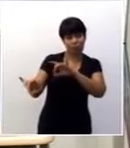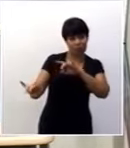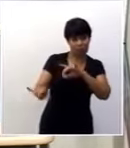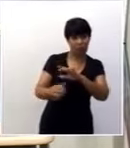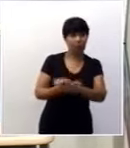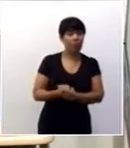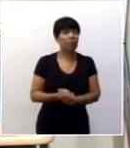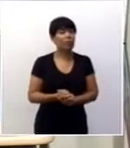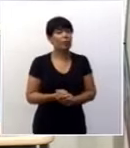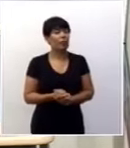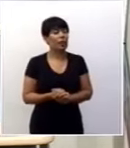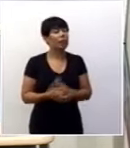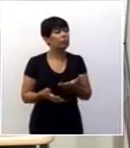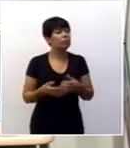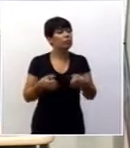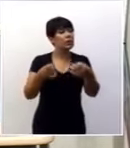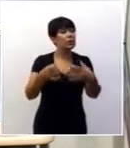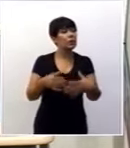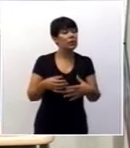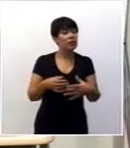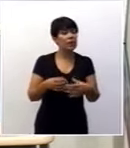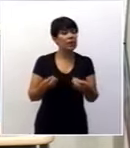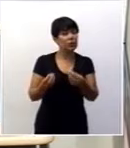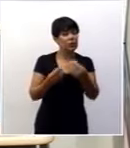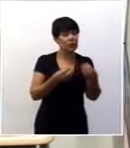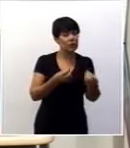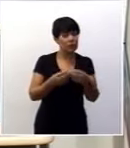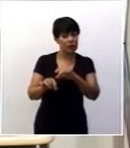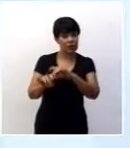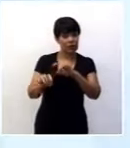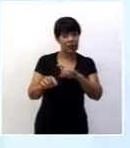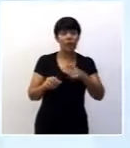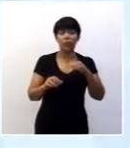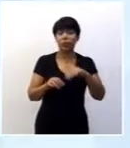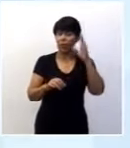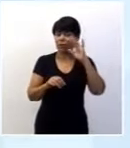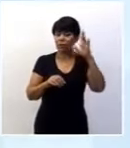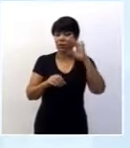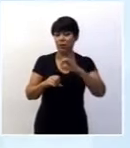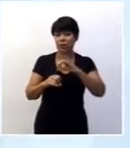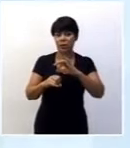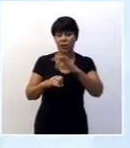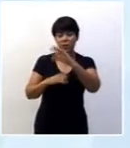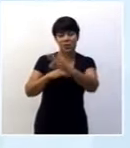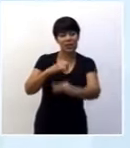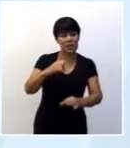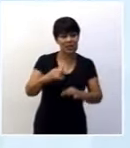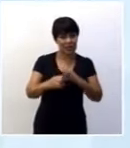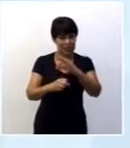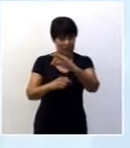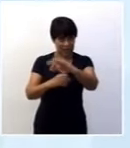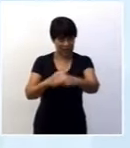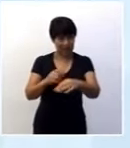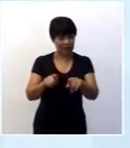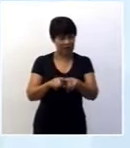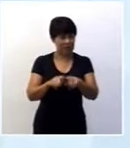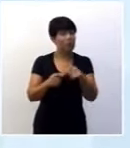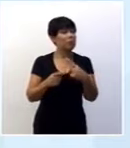Então, lógico, quando a gente fala de sensoriamento remoto, já vem a imagem de satélite, já vem à nossa cabeça a imagem de satélite, né?